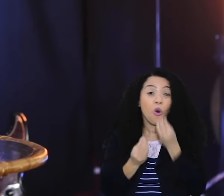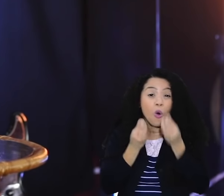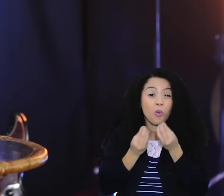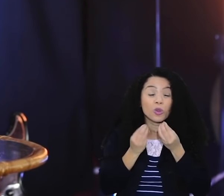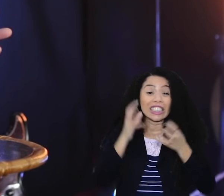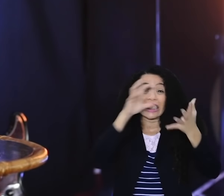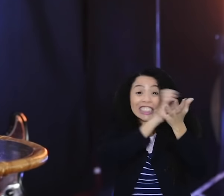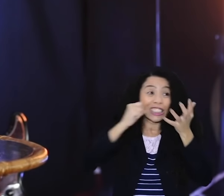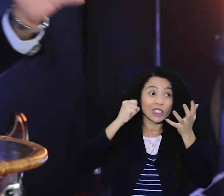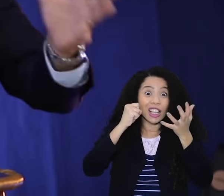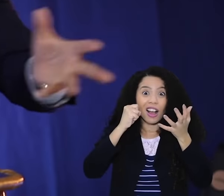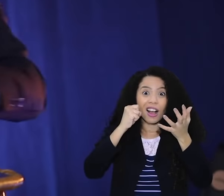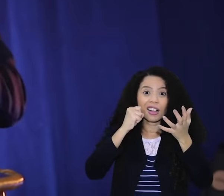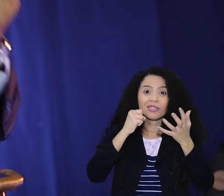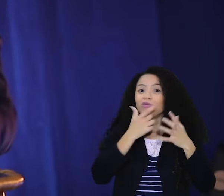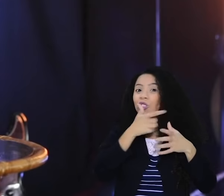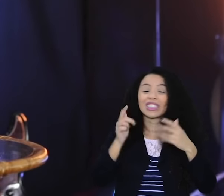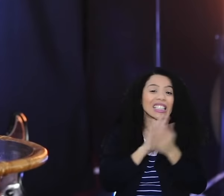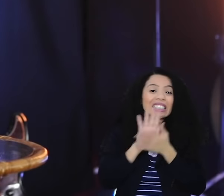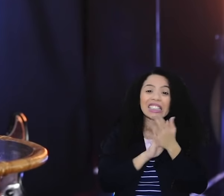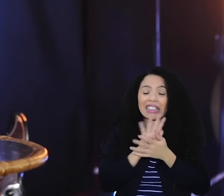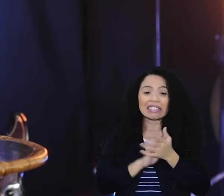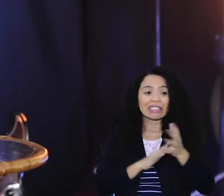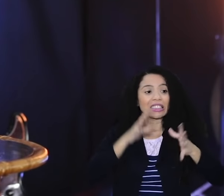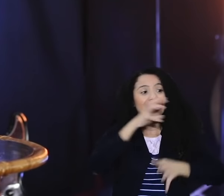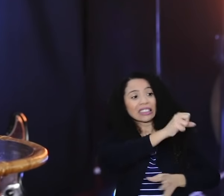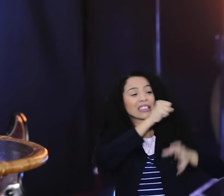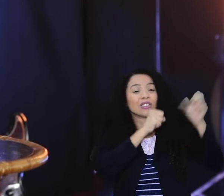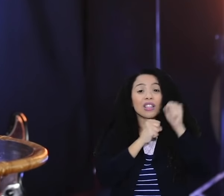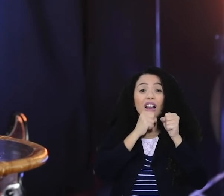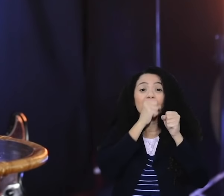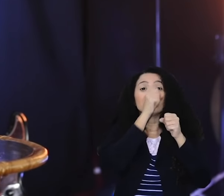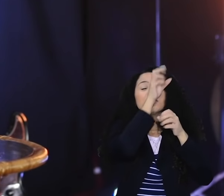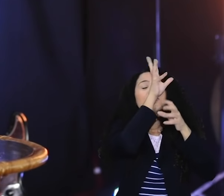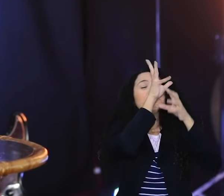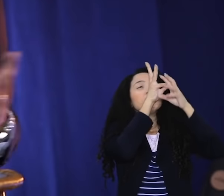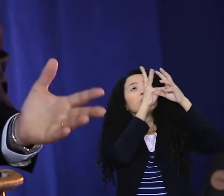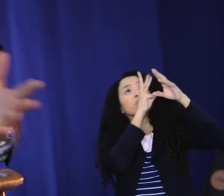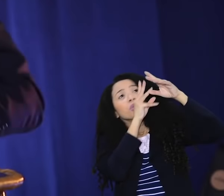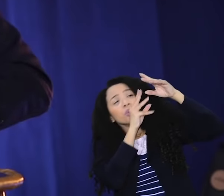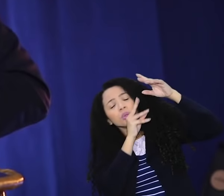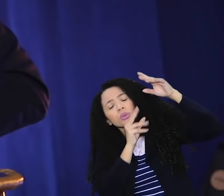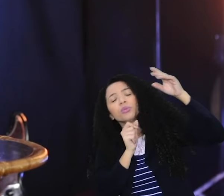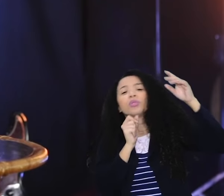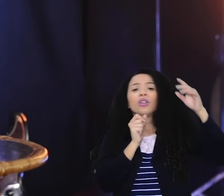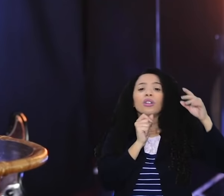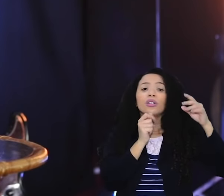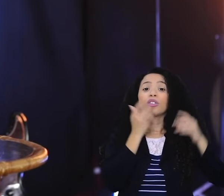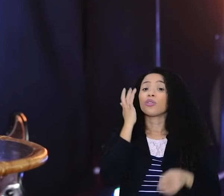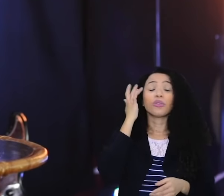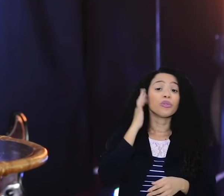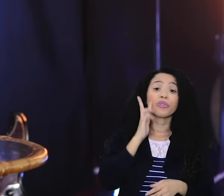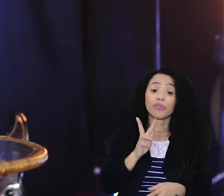Quando você vai se afogar, você pelo menos tem alguma coisa para se segurar. No mar não tem onde se segurar. Você olha para um lado e para o outro, você não vê a